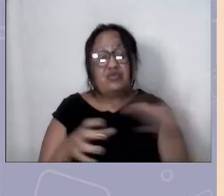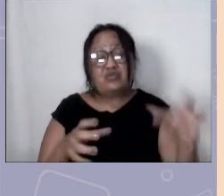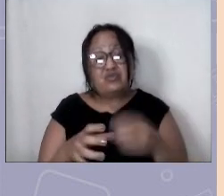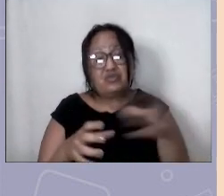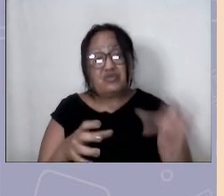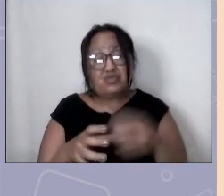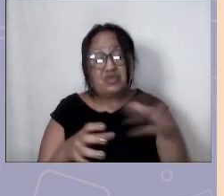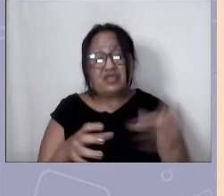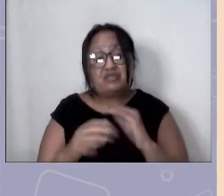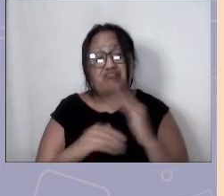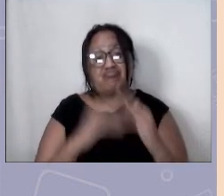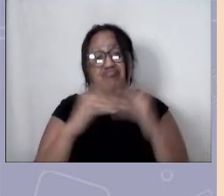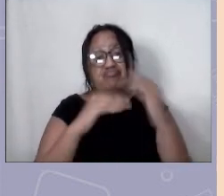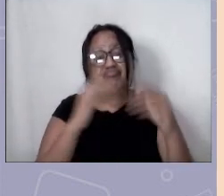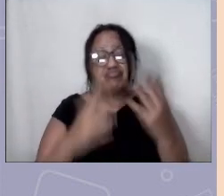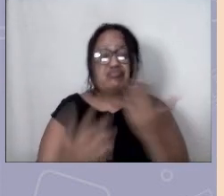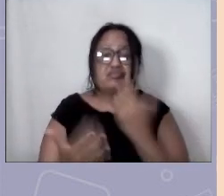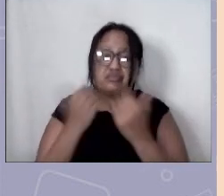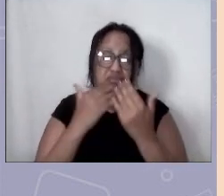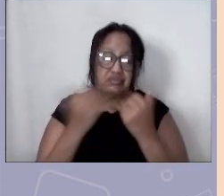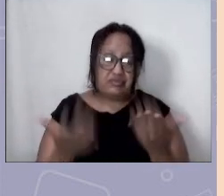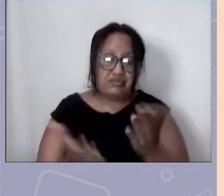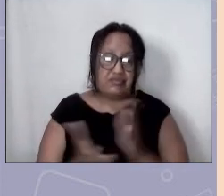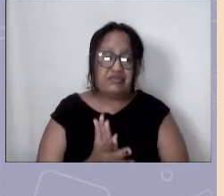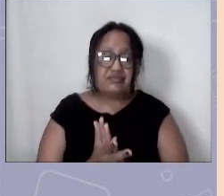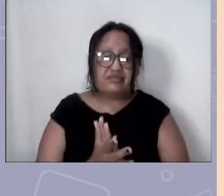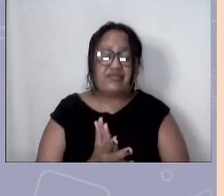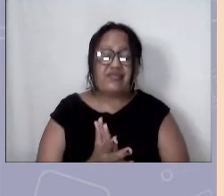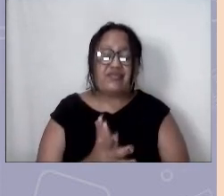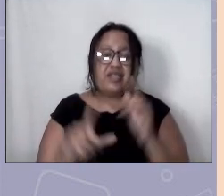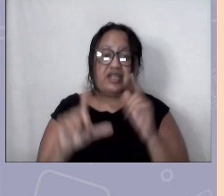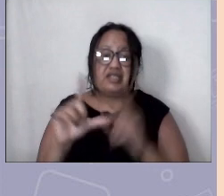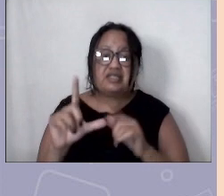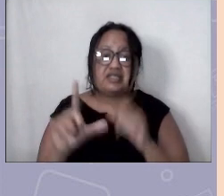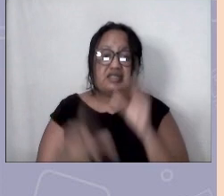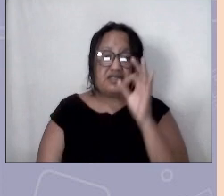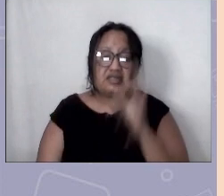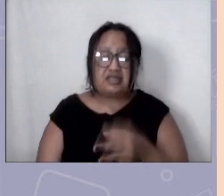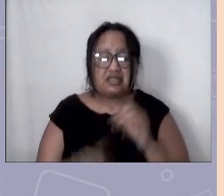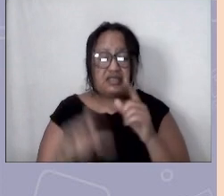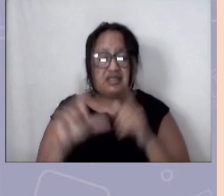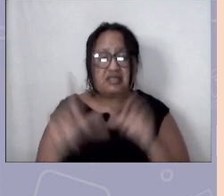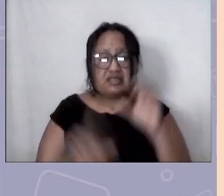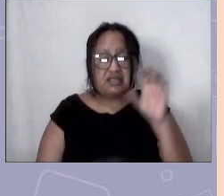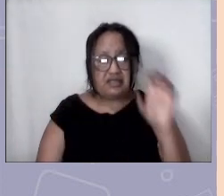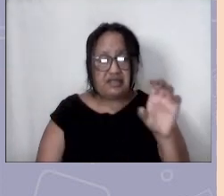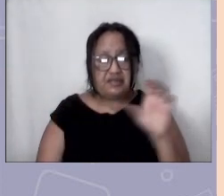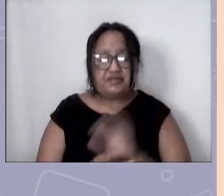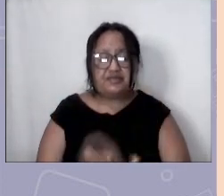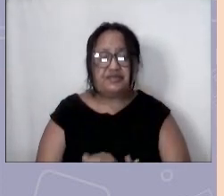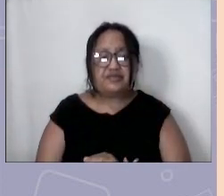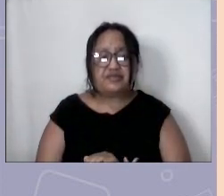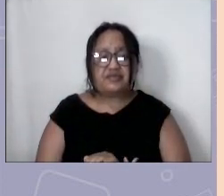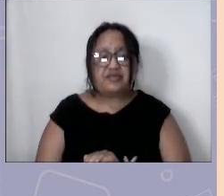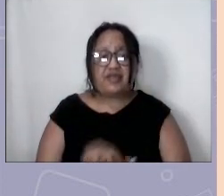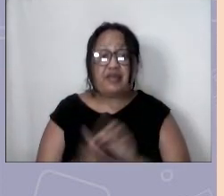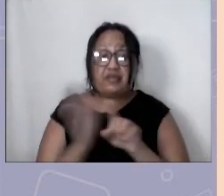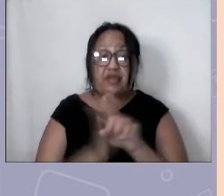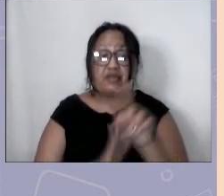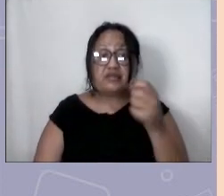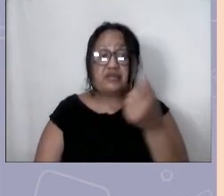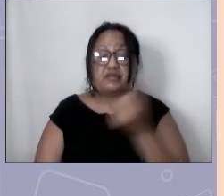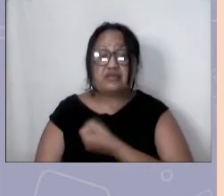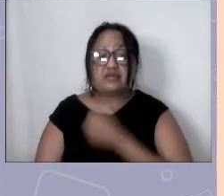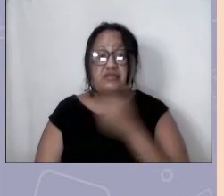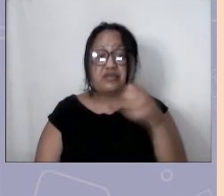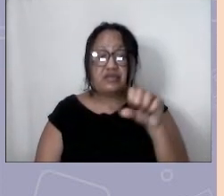cadeia alimentar ok então a alternativa correta letra E na questão 19 então vamos lá